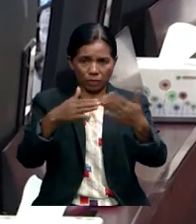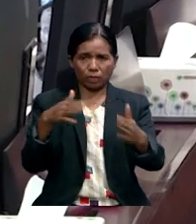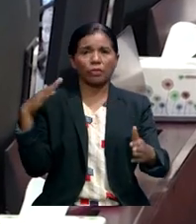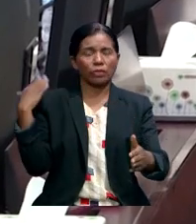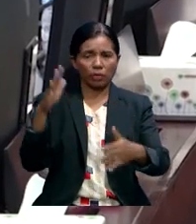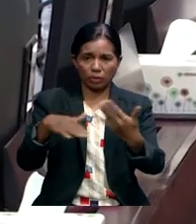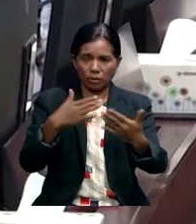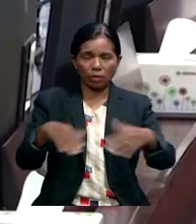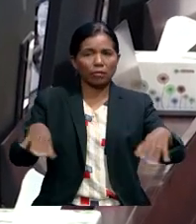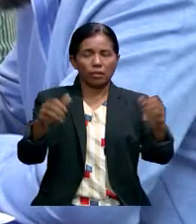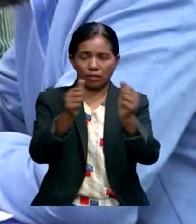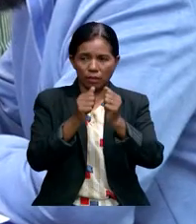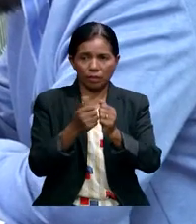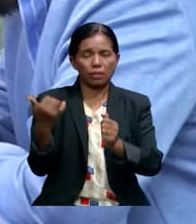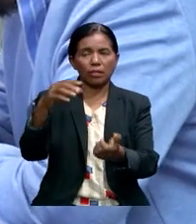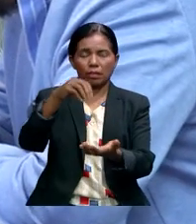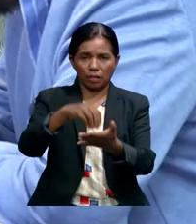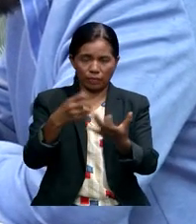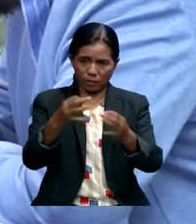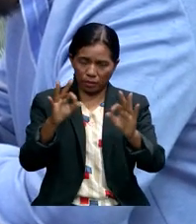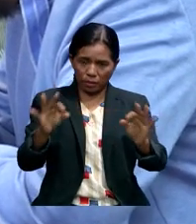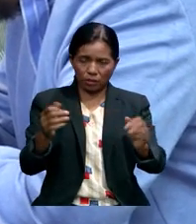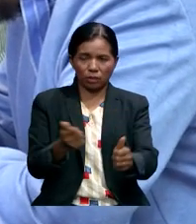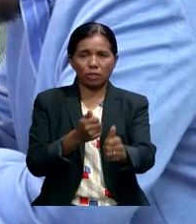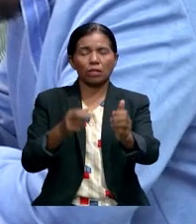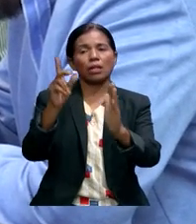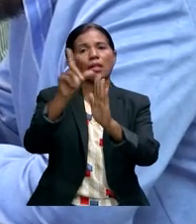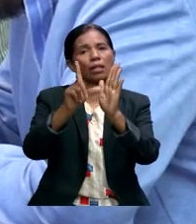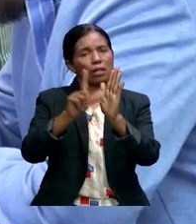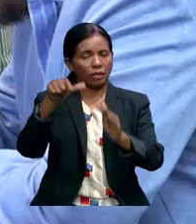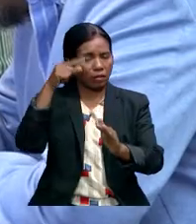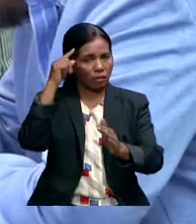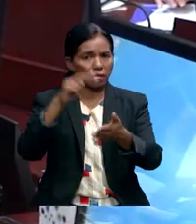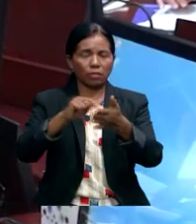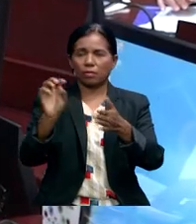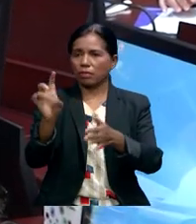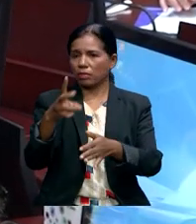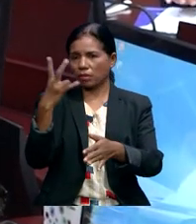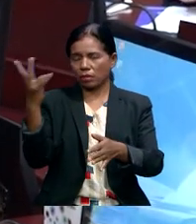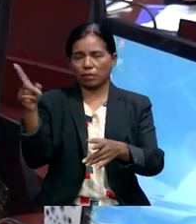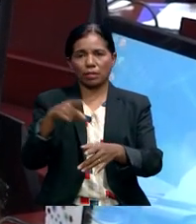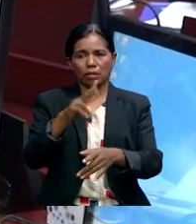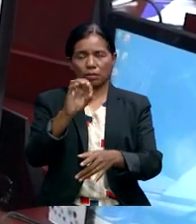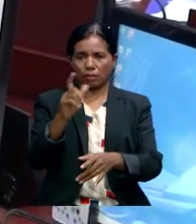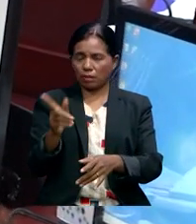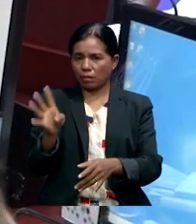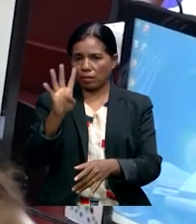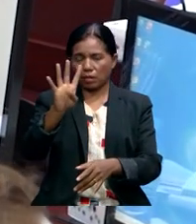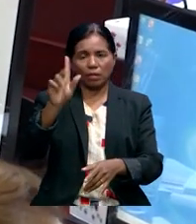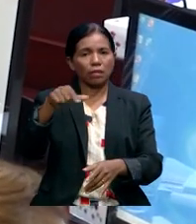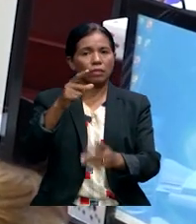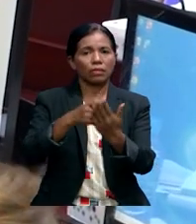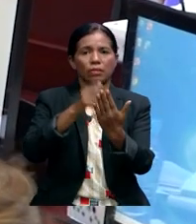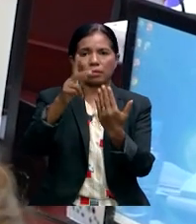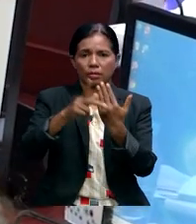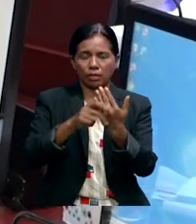ba colaboração nevesira presta ona hodi cumpre resolução governo número san resinhito bara ring ron resinhat lorong ron resinhat fulan abril